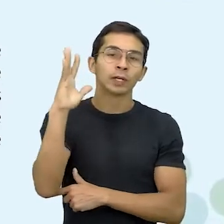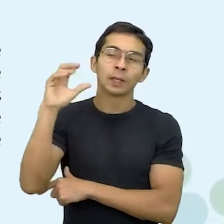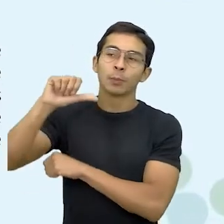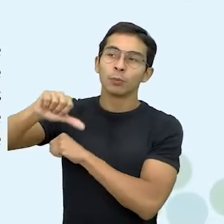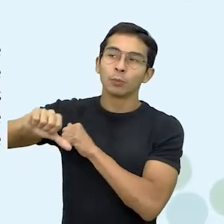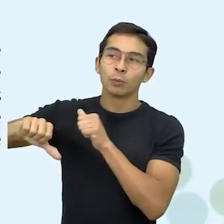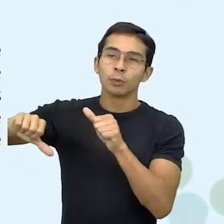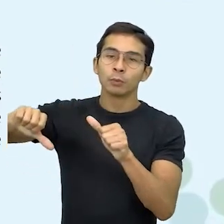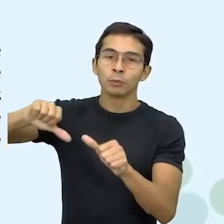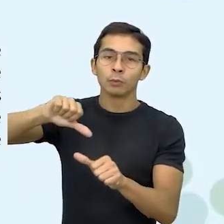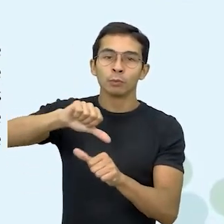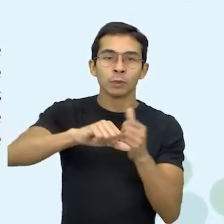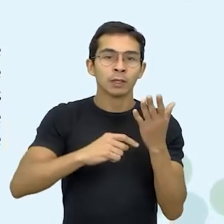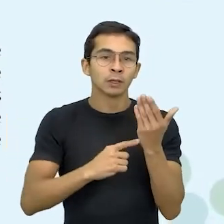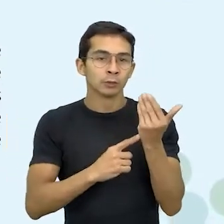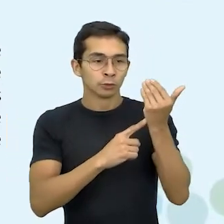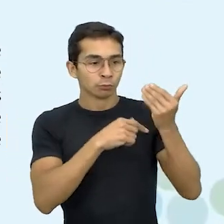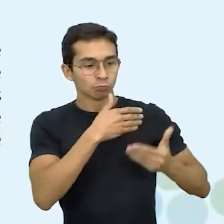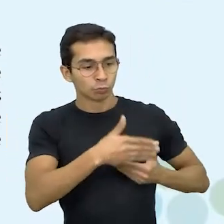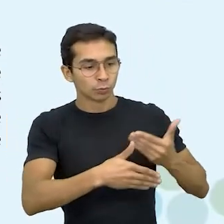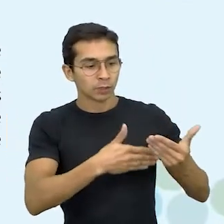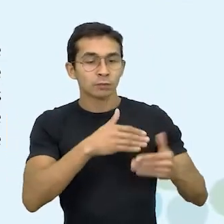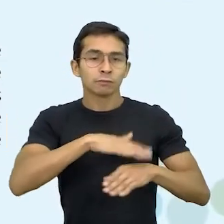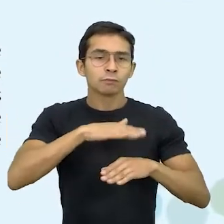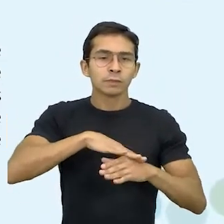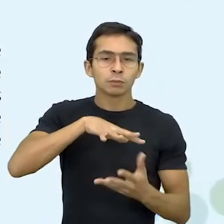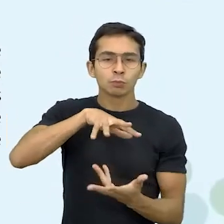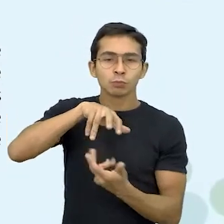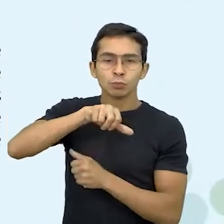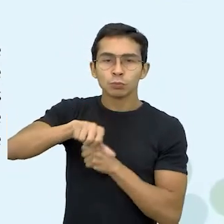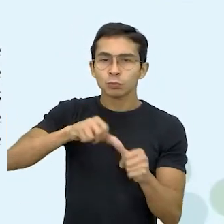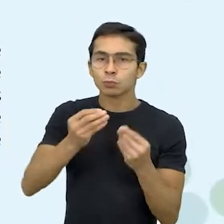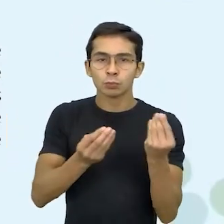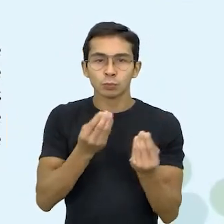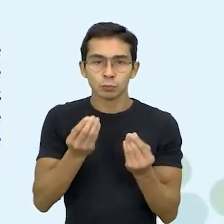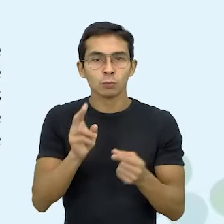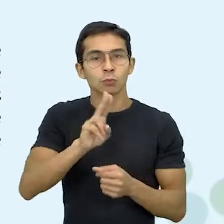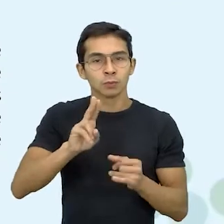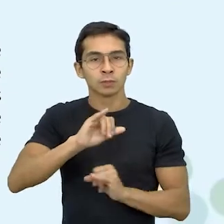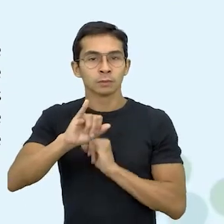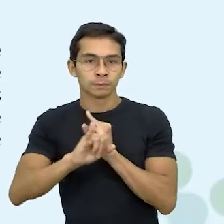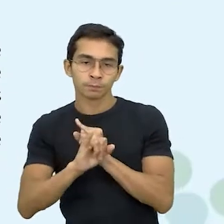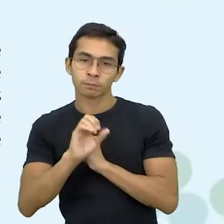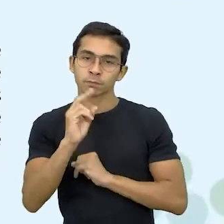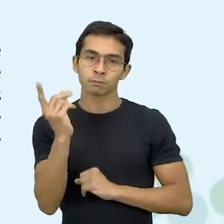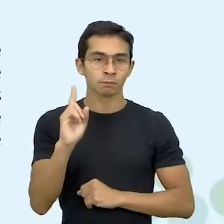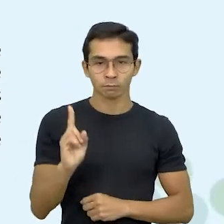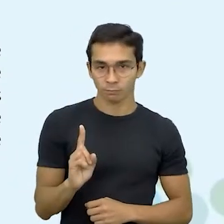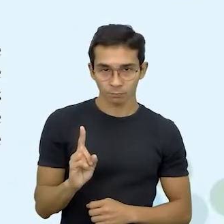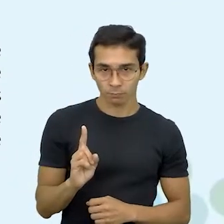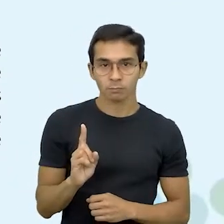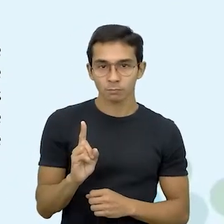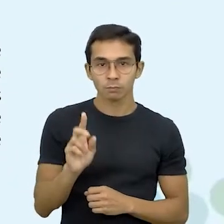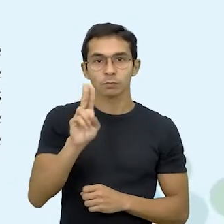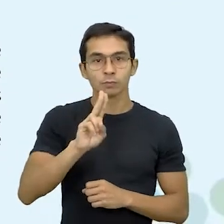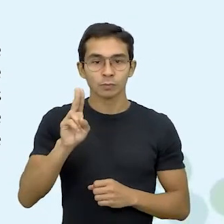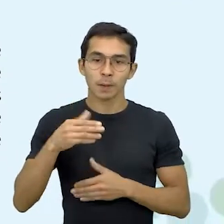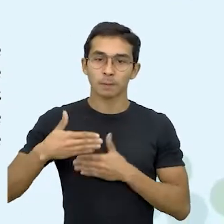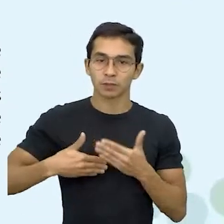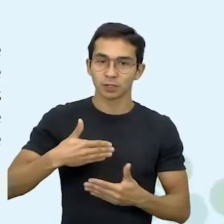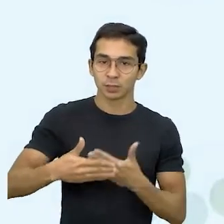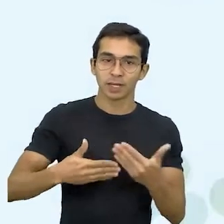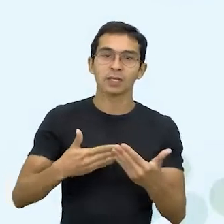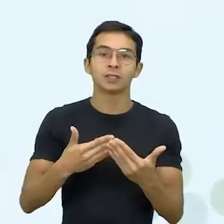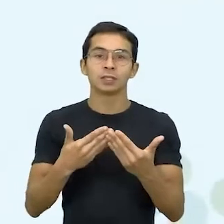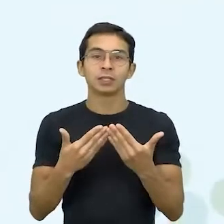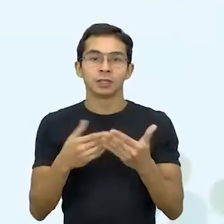de processo tecnológico, com ou sem o uso de dispositivos e aplicativos digitais, utilizando procedimentos e linguagens adequados à